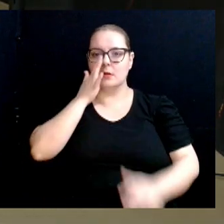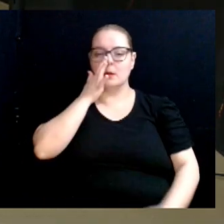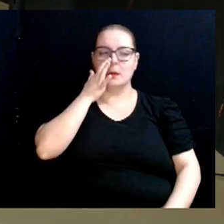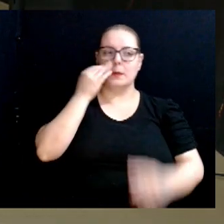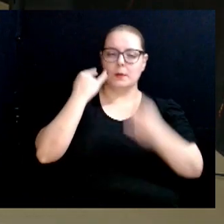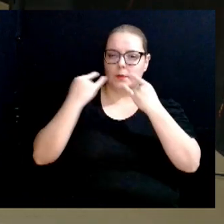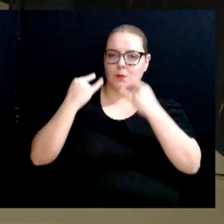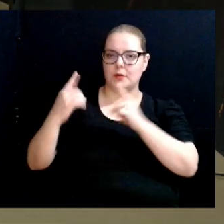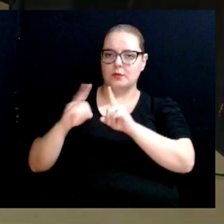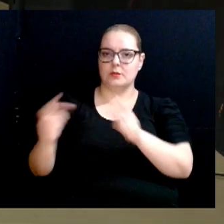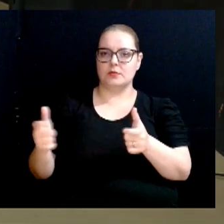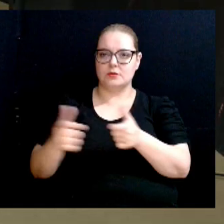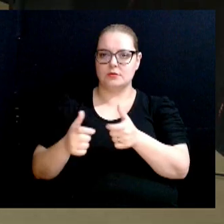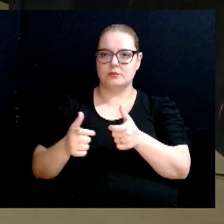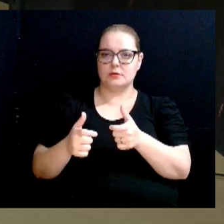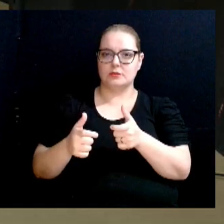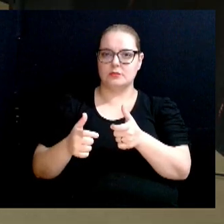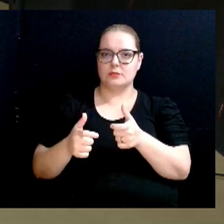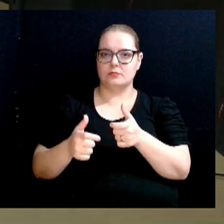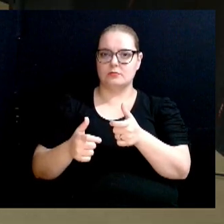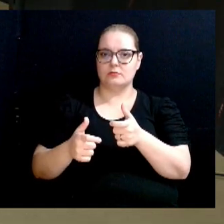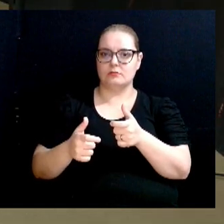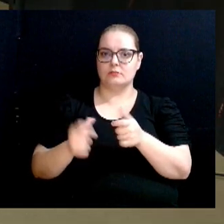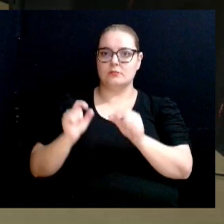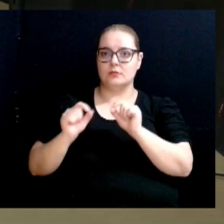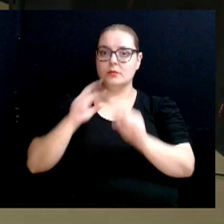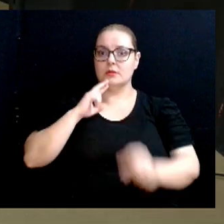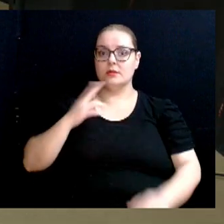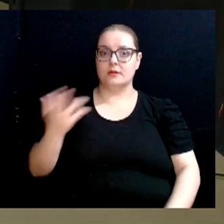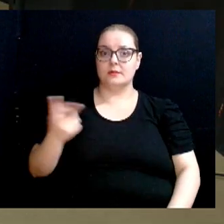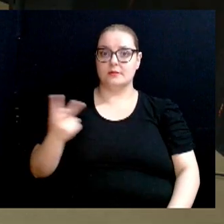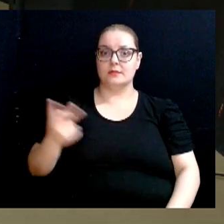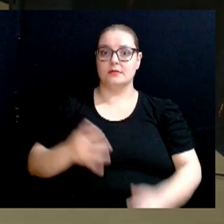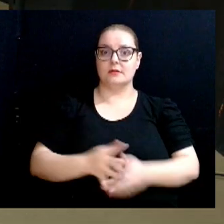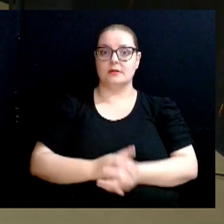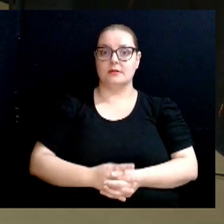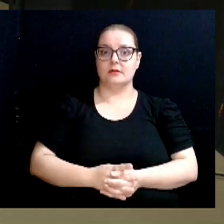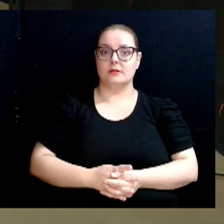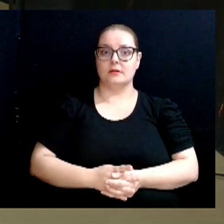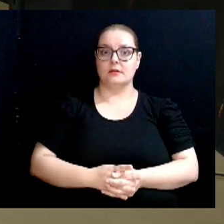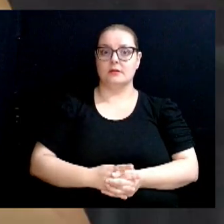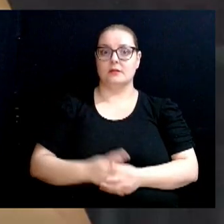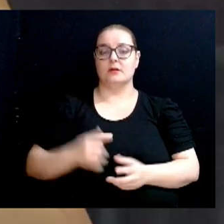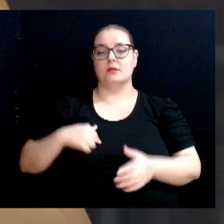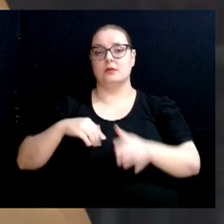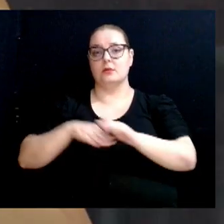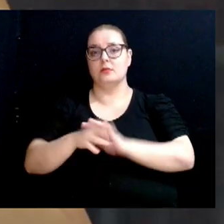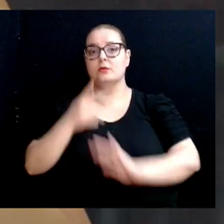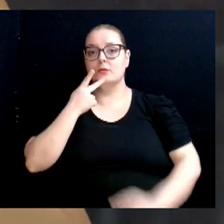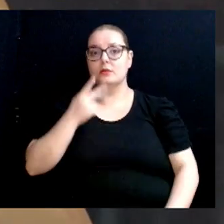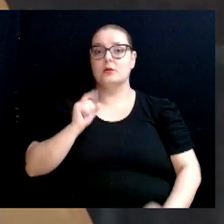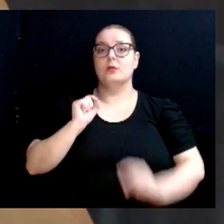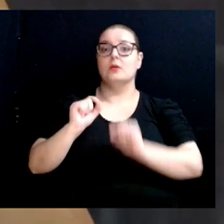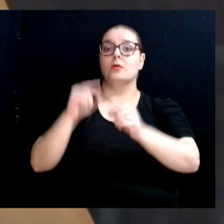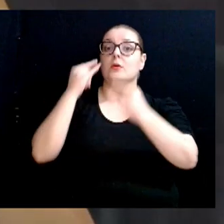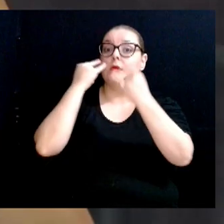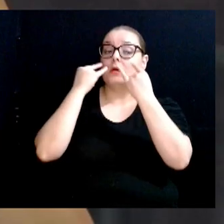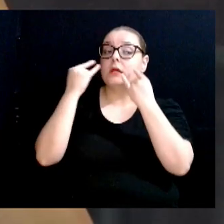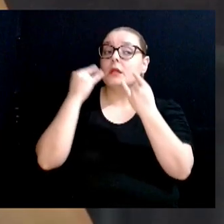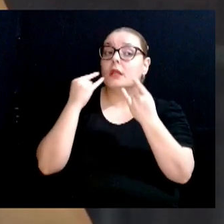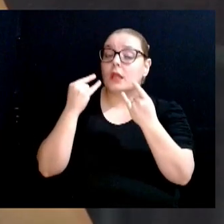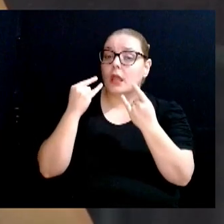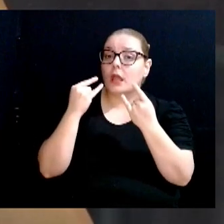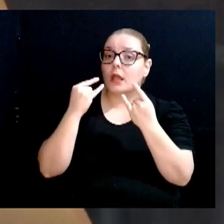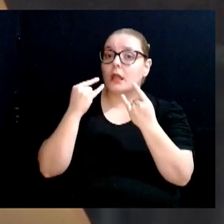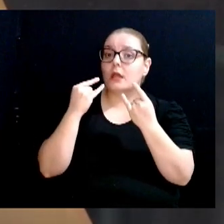diminuiu? Quem responde aqui? Eu costumo dizer assim, o que é o interesse? Porque às vezes a gente